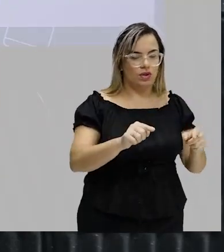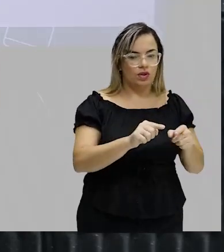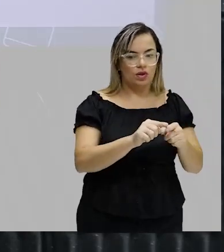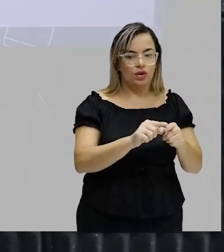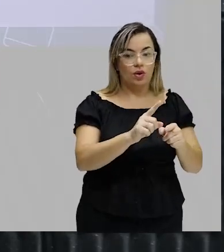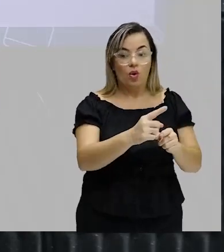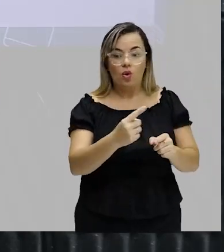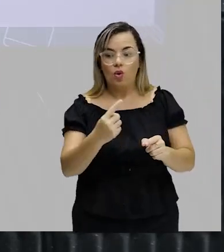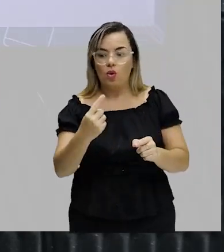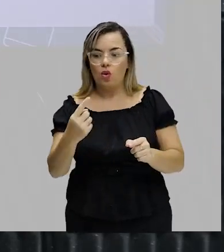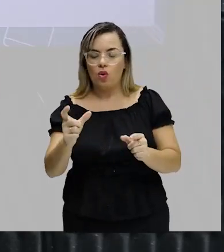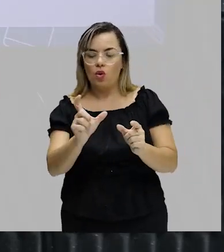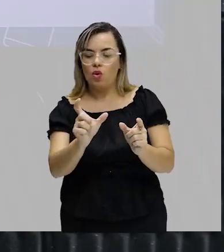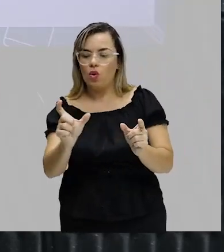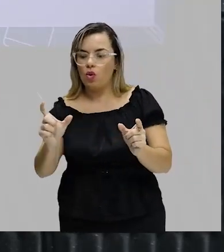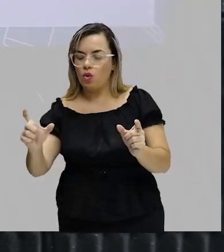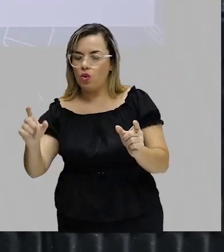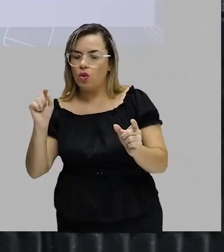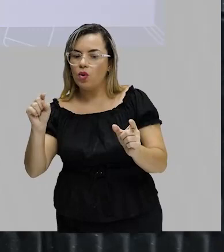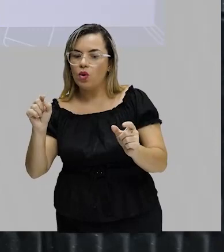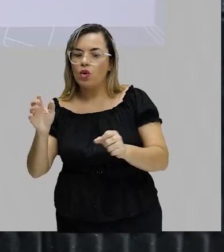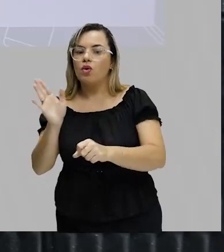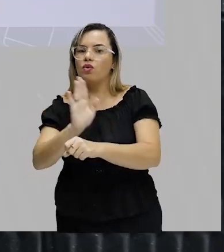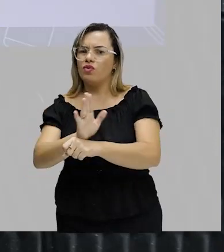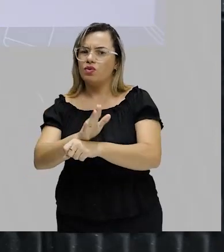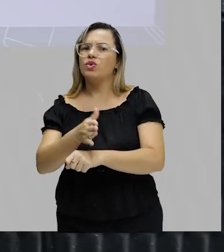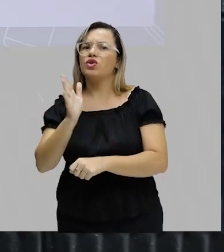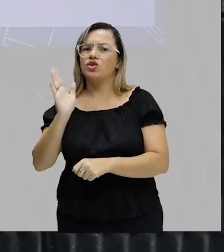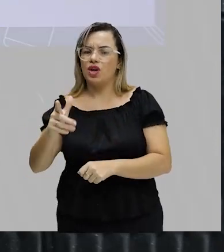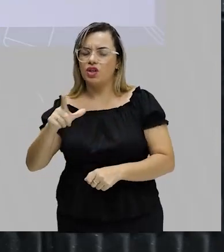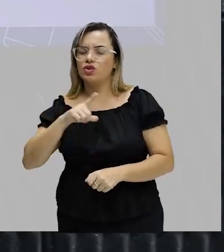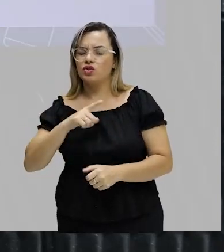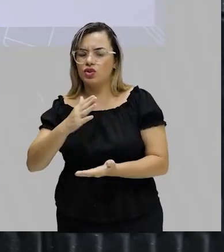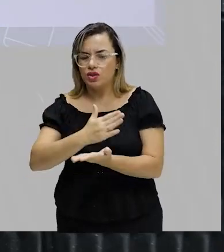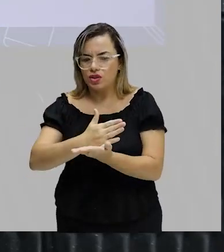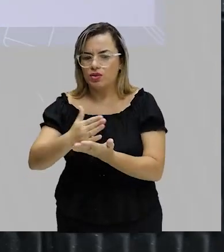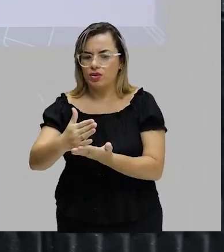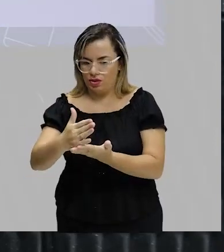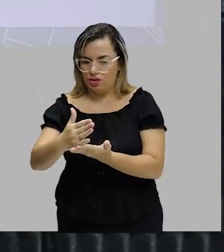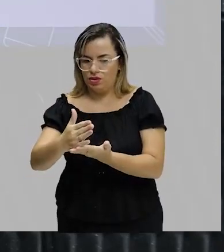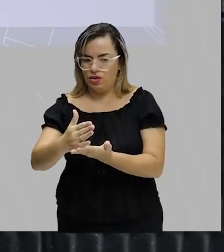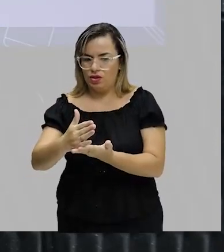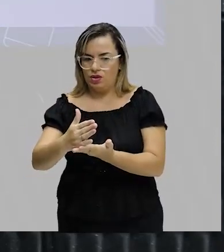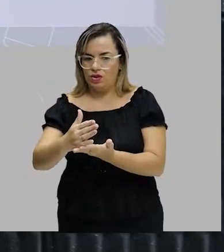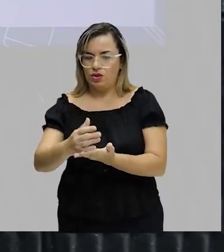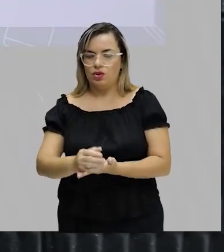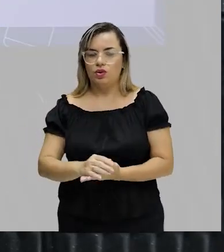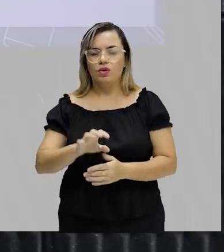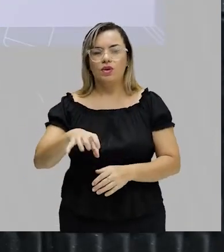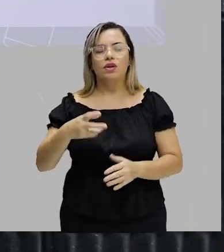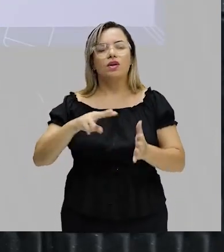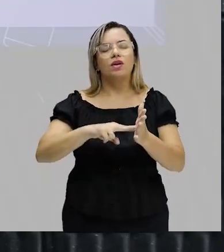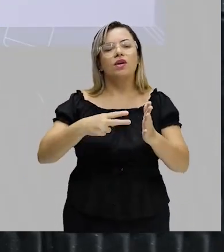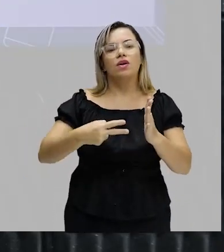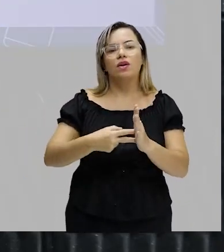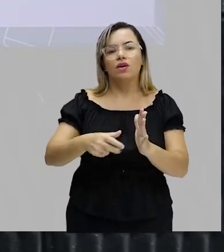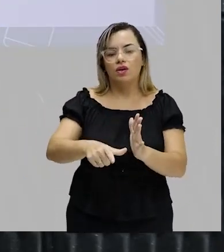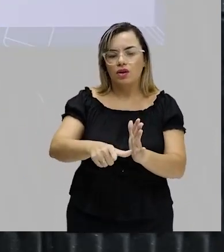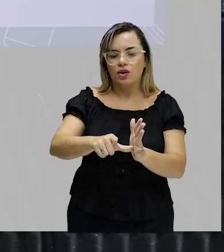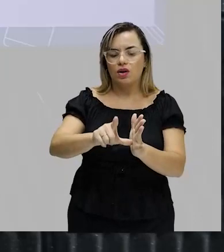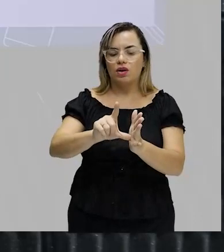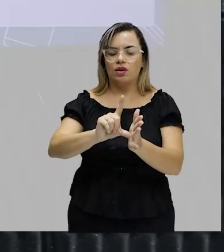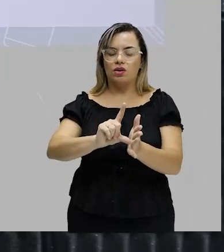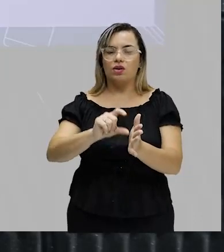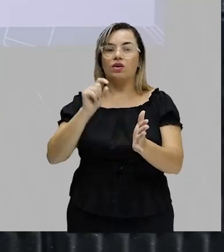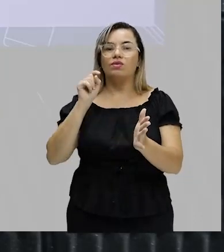já tinha começado. Quer dizer, antes de nós chegarmos, que foi aquela ação do passado, uma coisa já